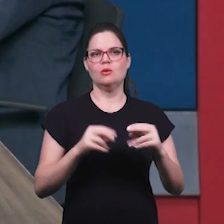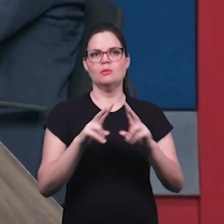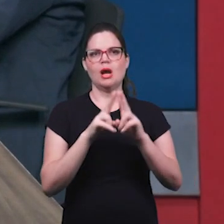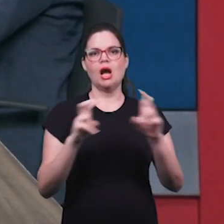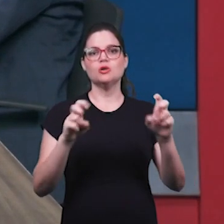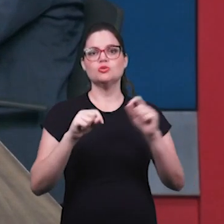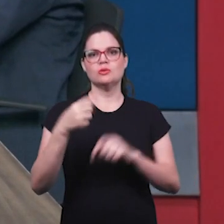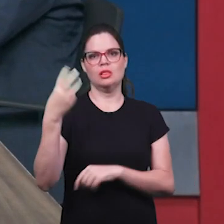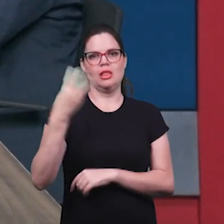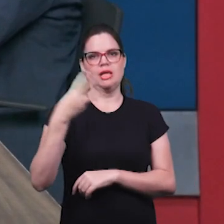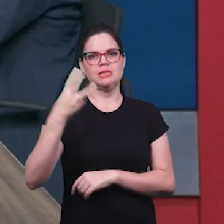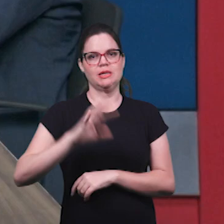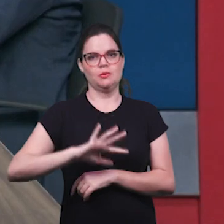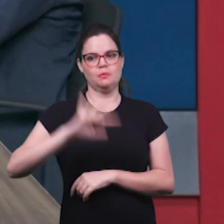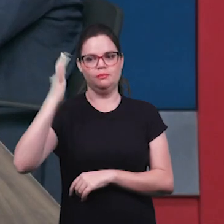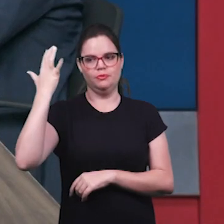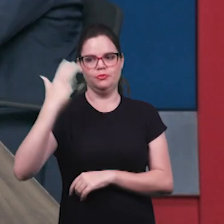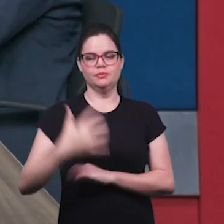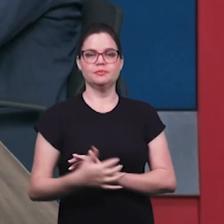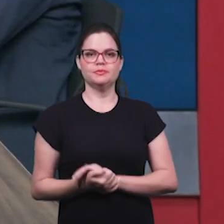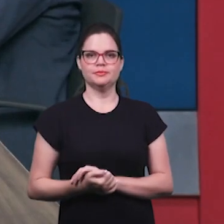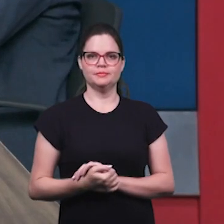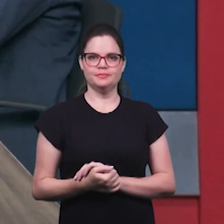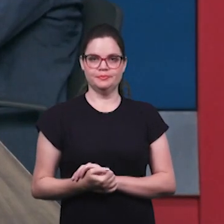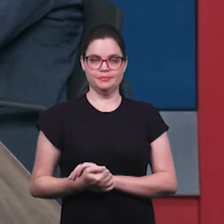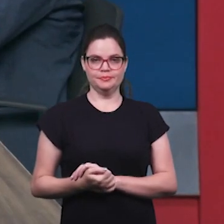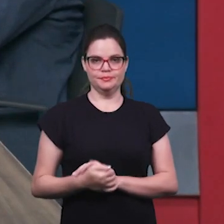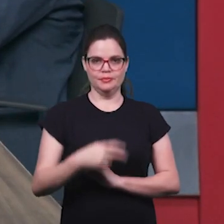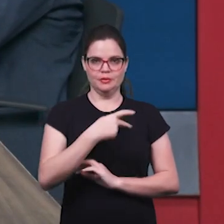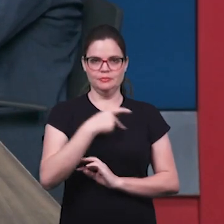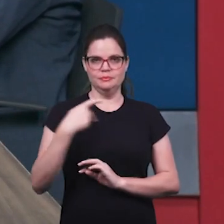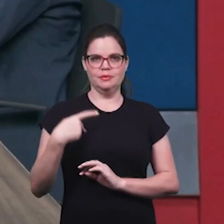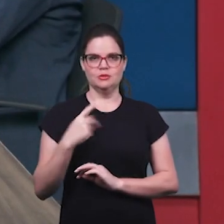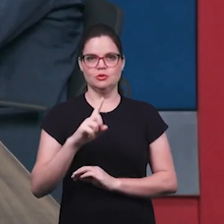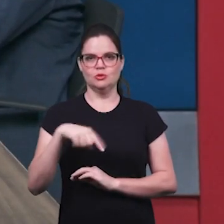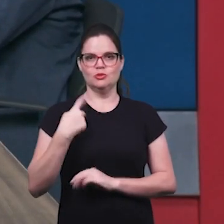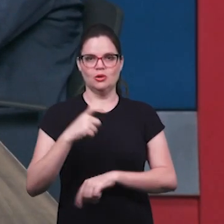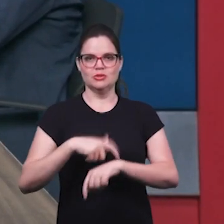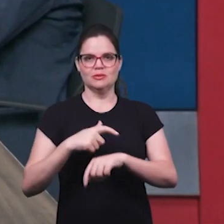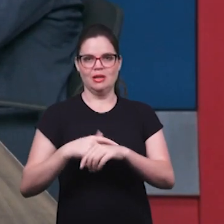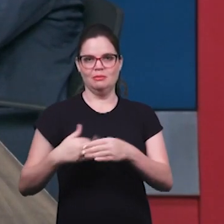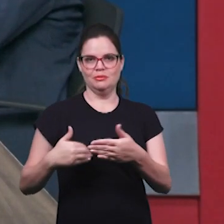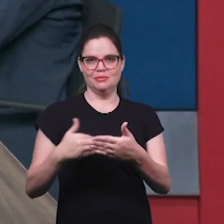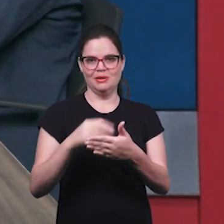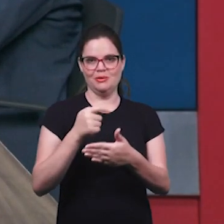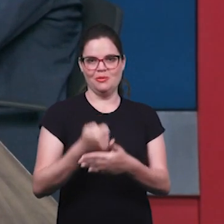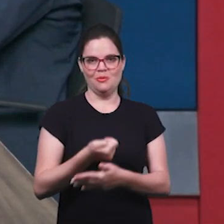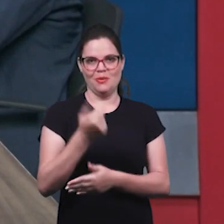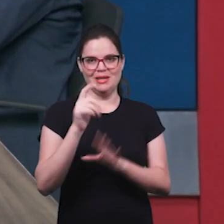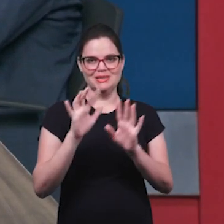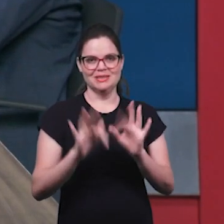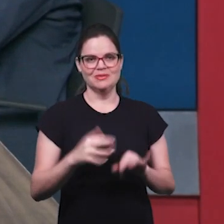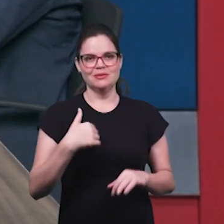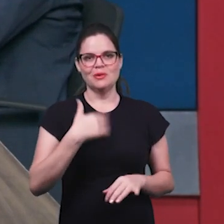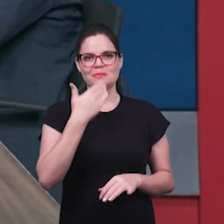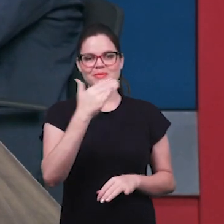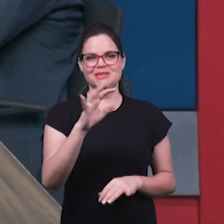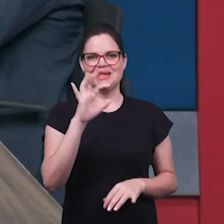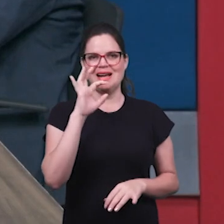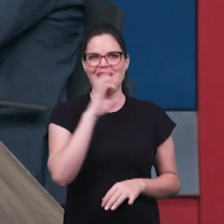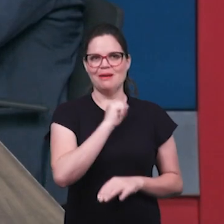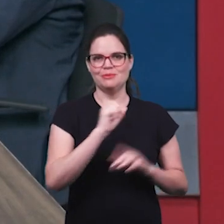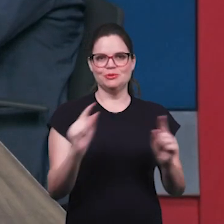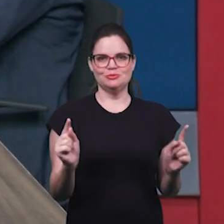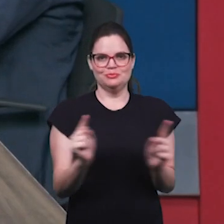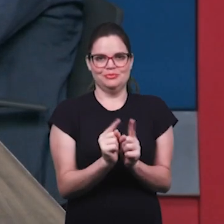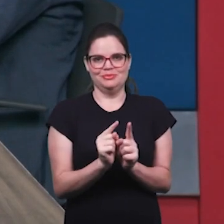terceira trombeta. Doutor Alexandre, nosso tempo está encerrando, vou pedir para que o doutor seja mais sucinto na